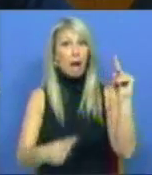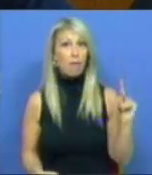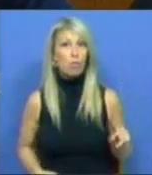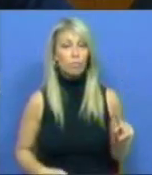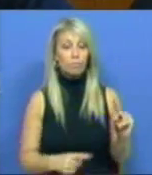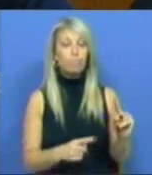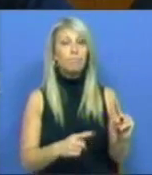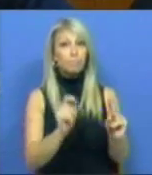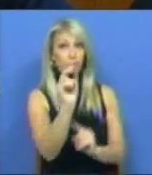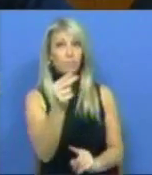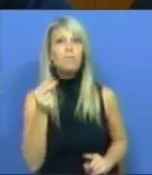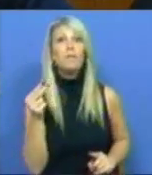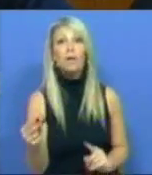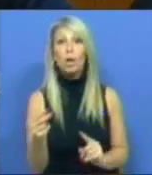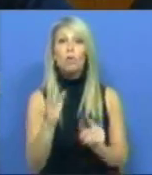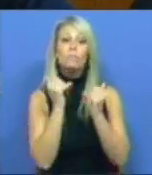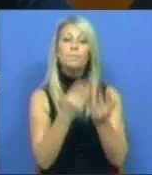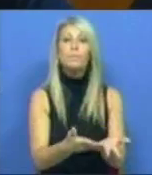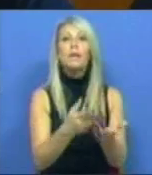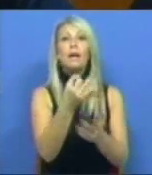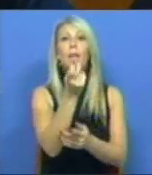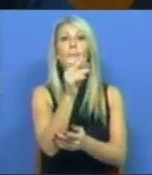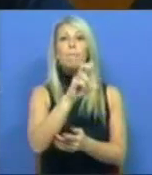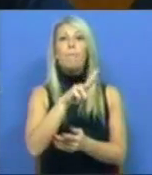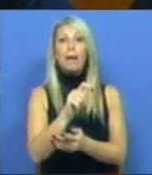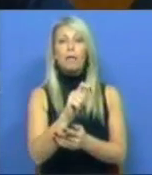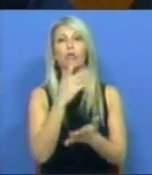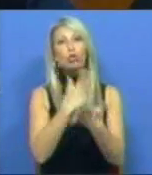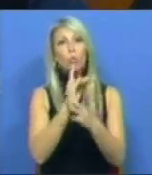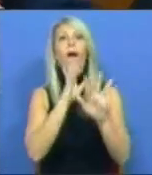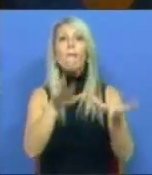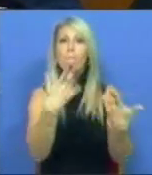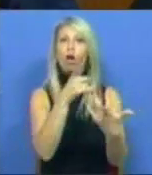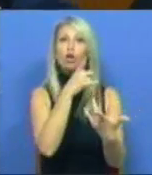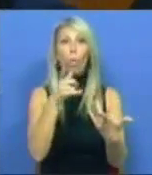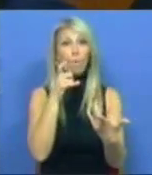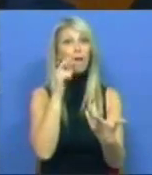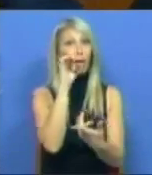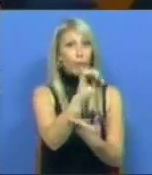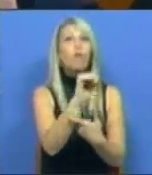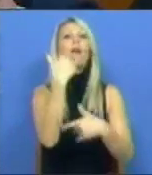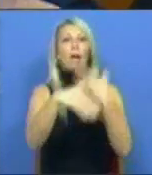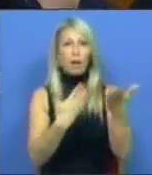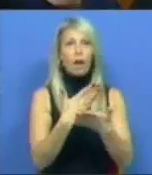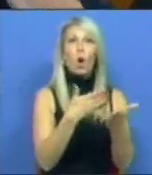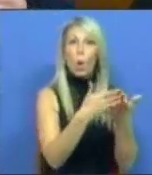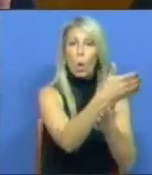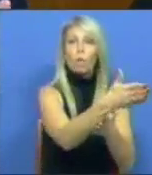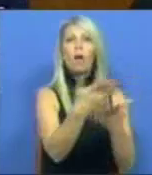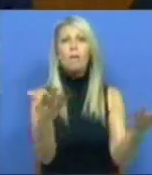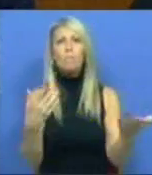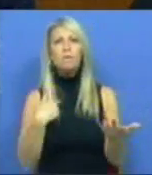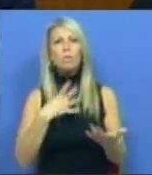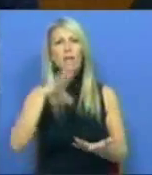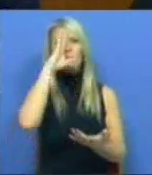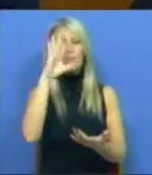de euros para a parque escolar cumprir com os seus compromissos. O que eu queria perceber, Sra. Ministra, é, havendo uma redução do orçamento